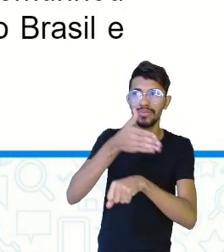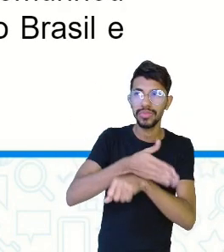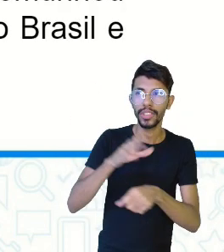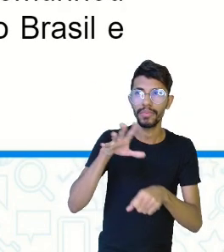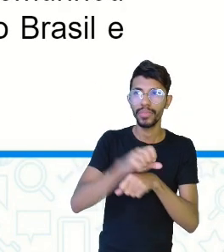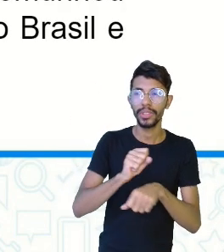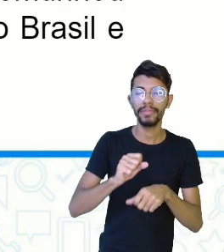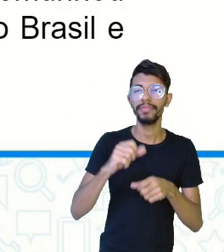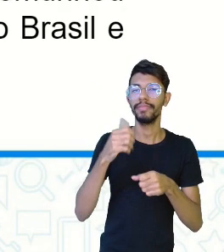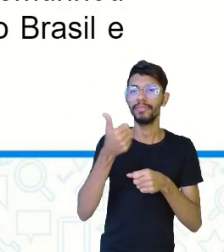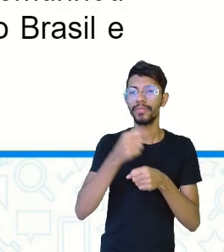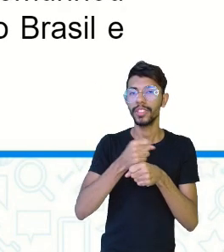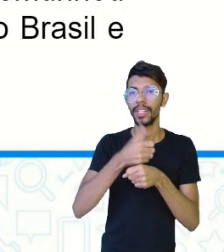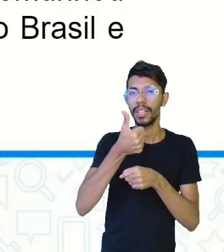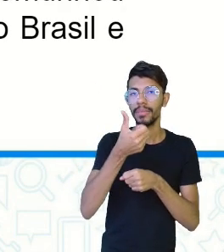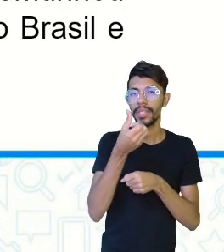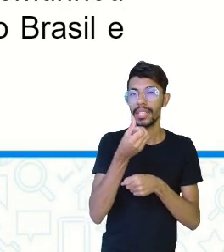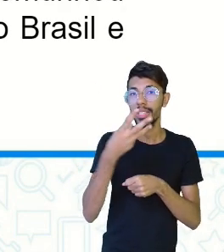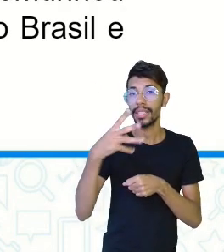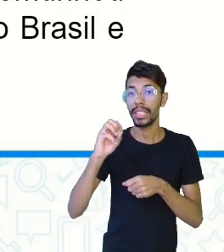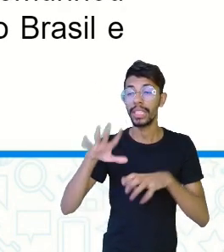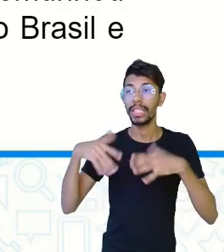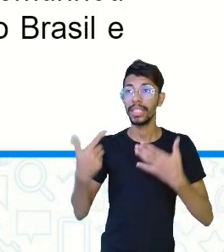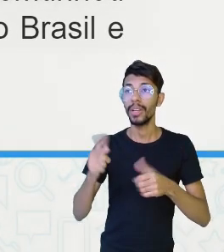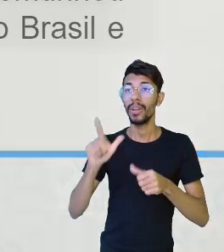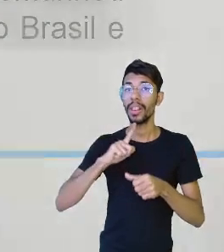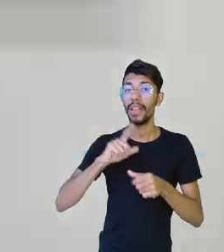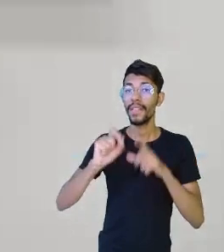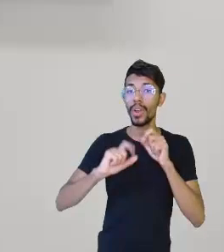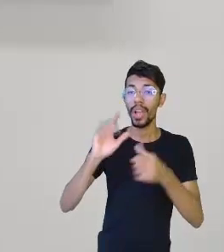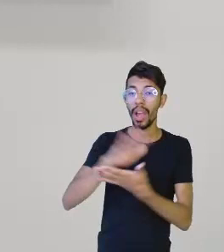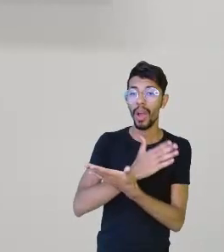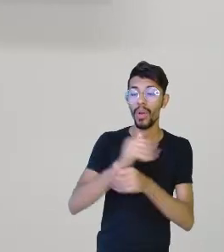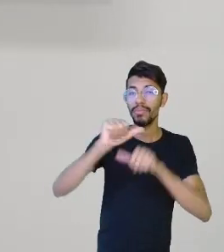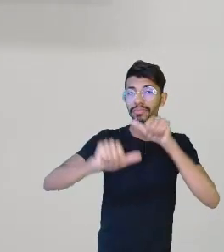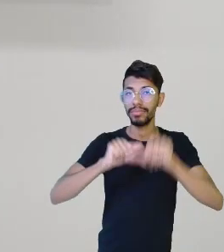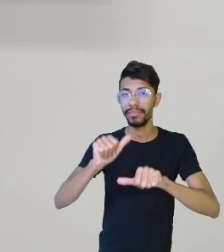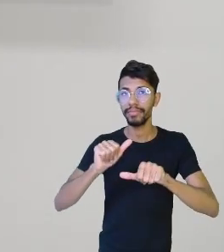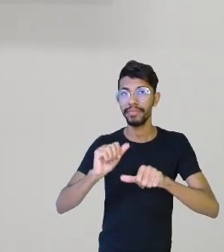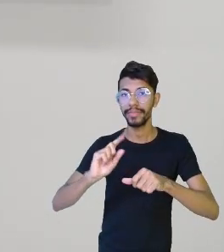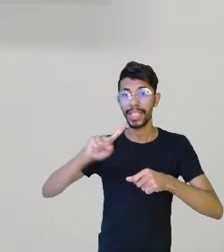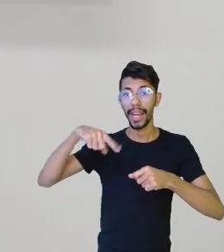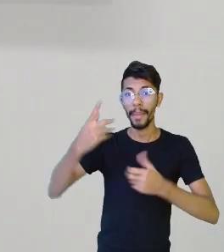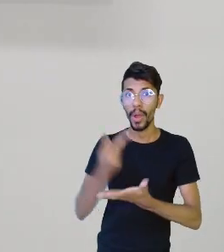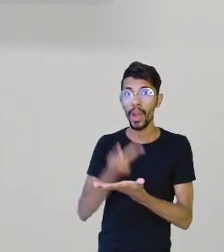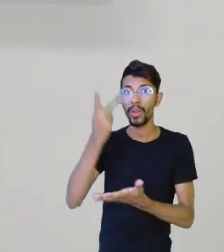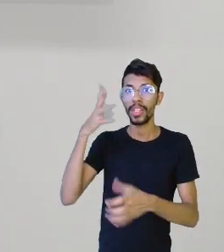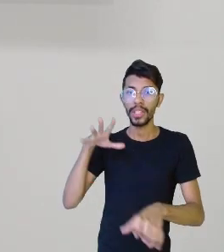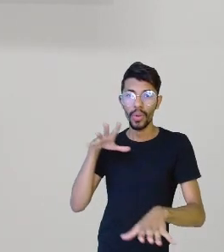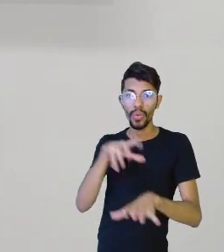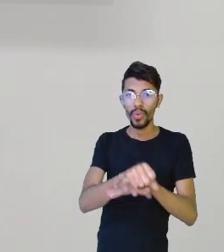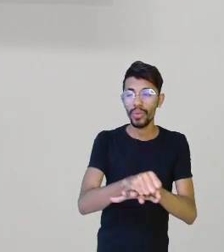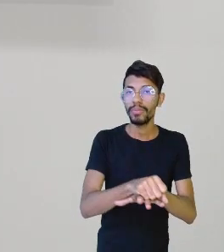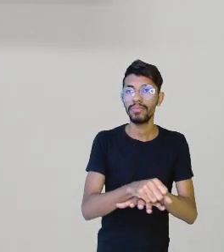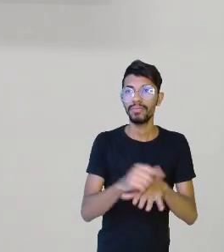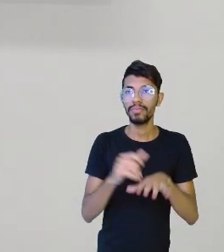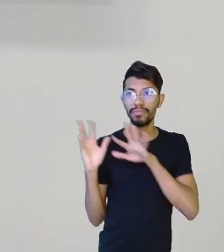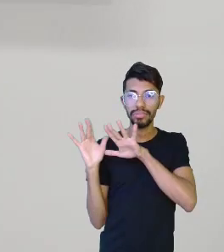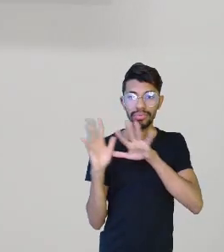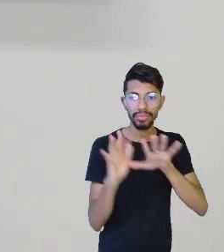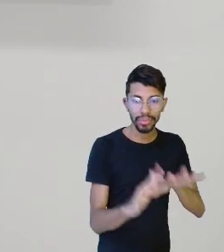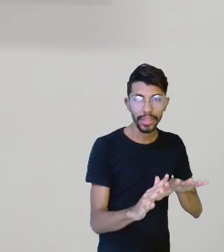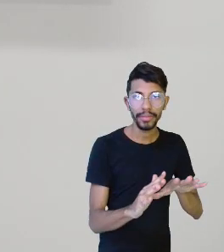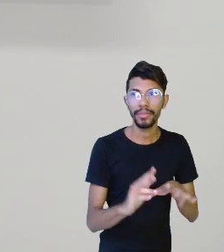alicerces. Então, houve grandes mudanças desse forte aí. Depois que houve a invasão, uma pessoa